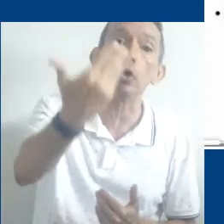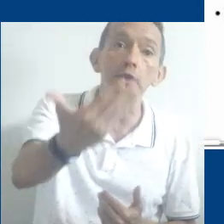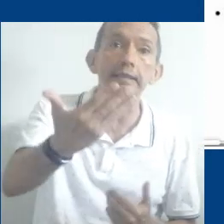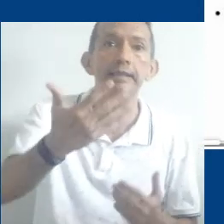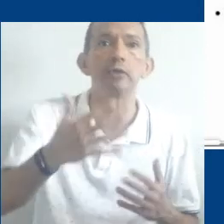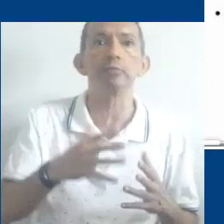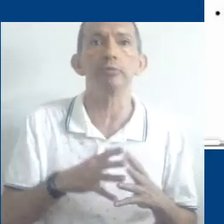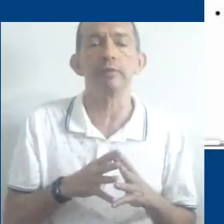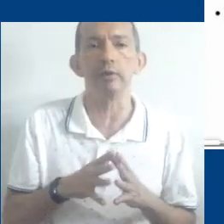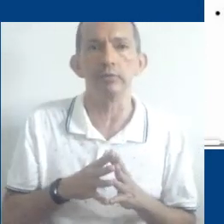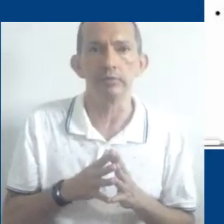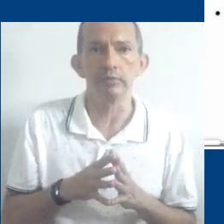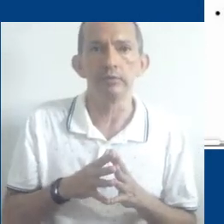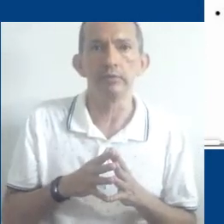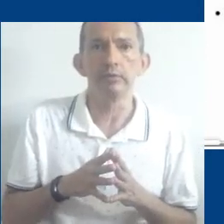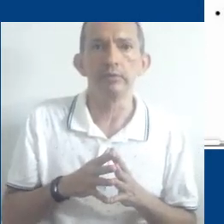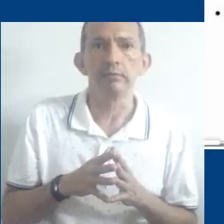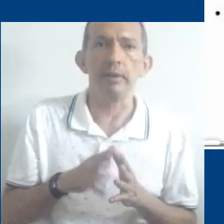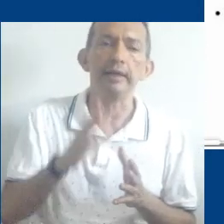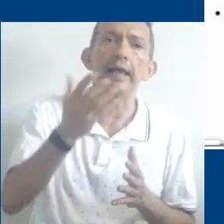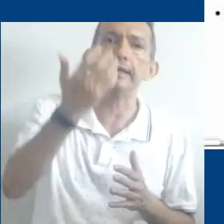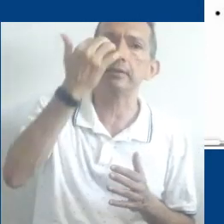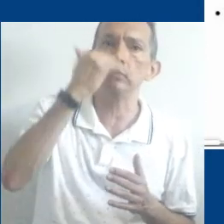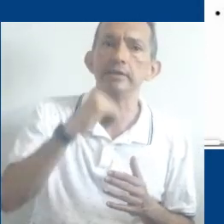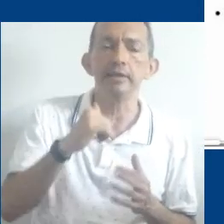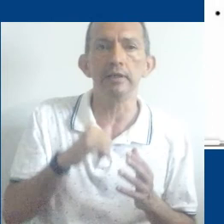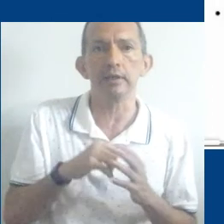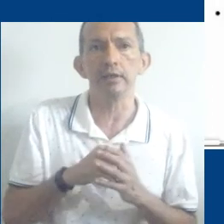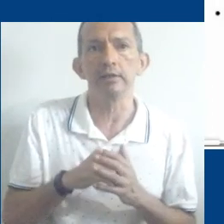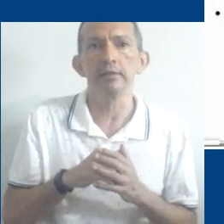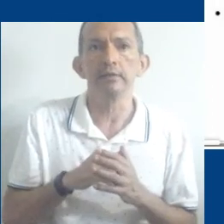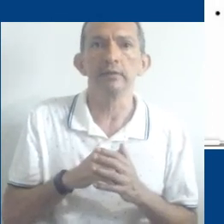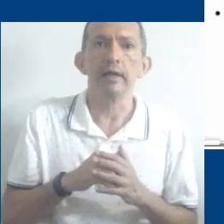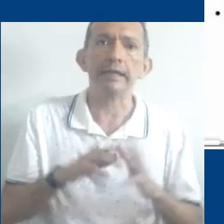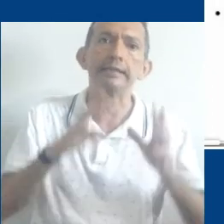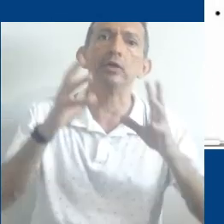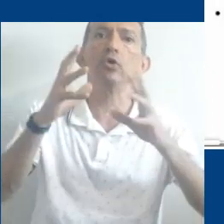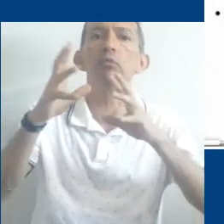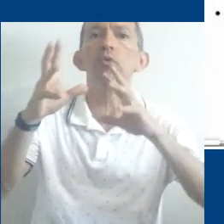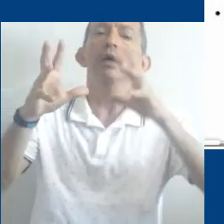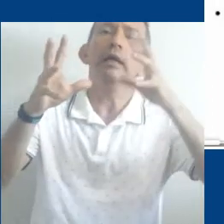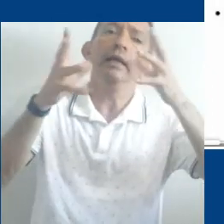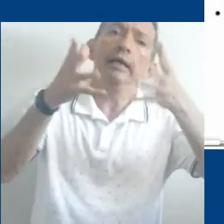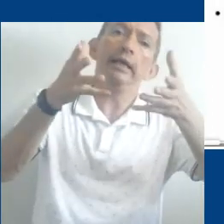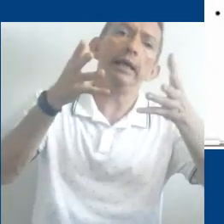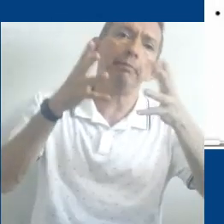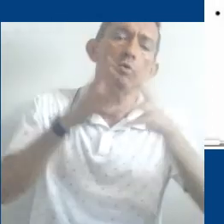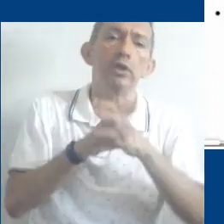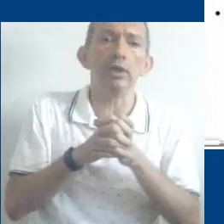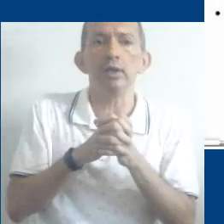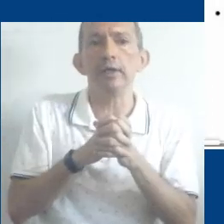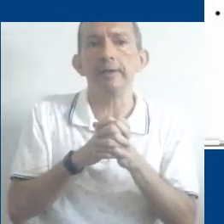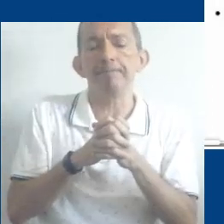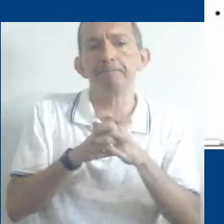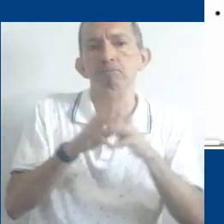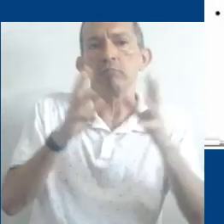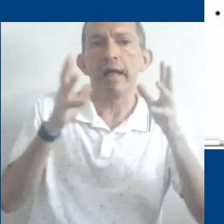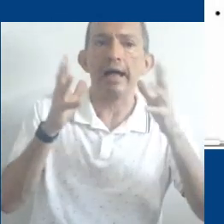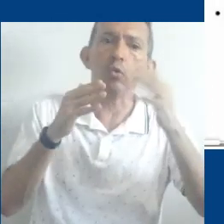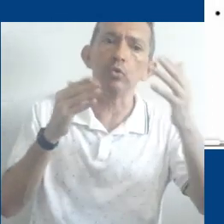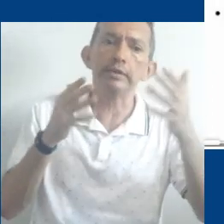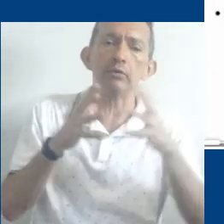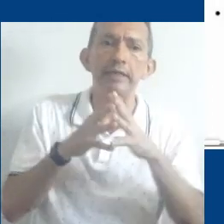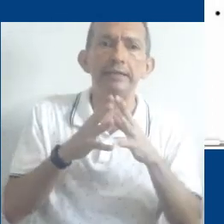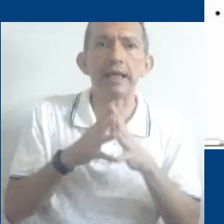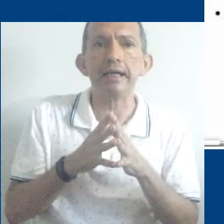a necrose da célula do pulmão, pela inalação de sílica. Assim como, lembram que